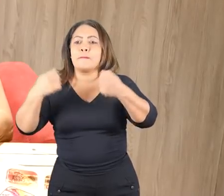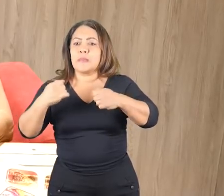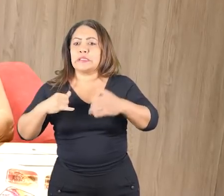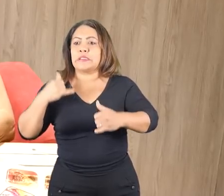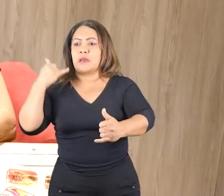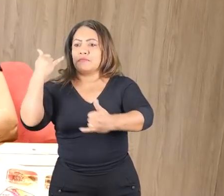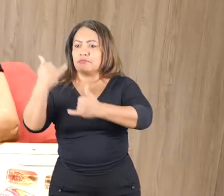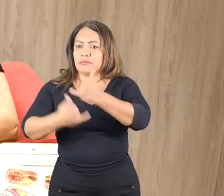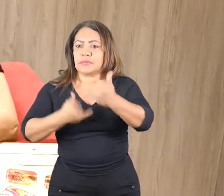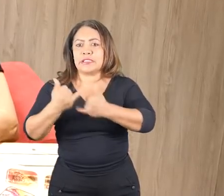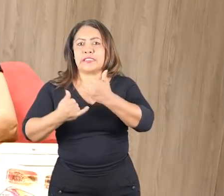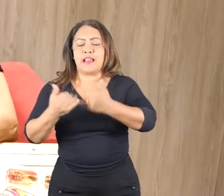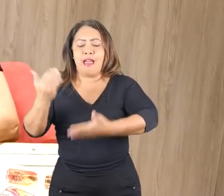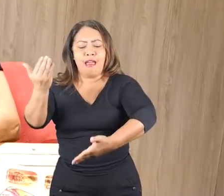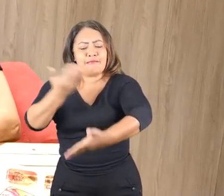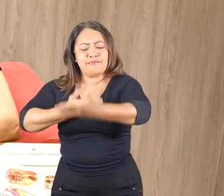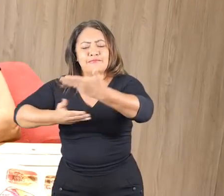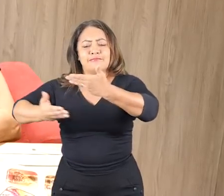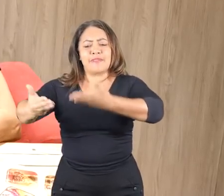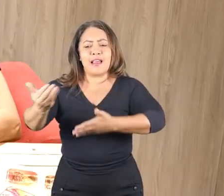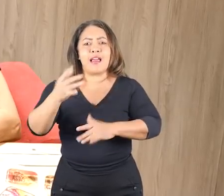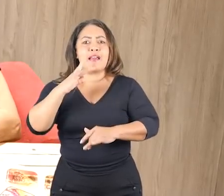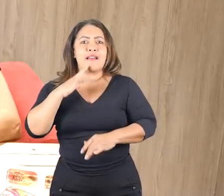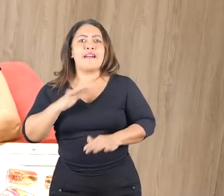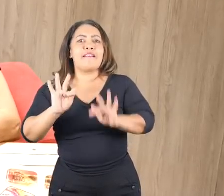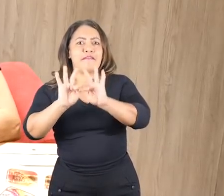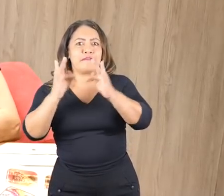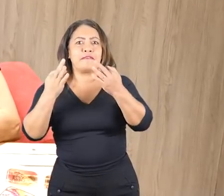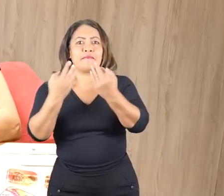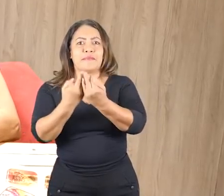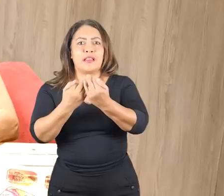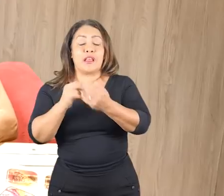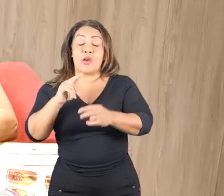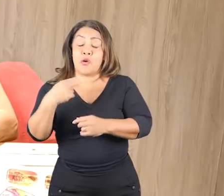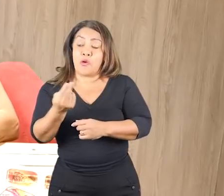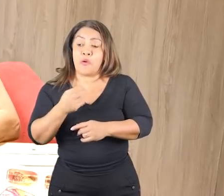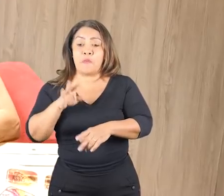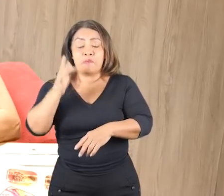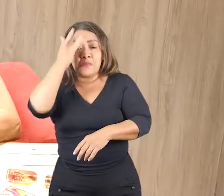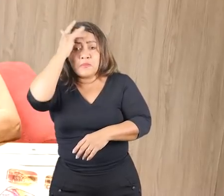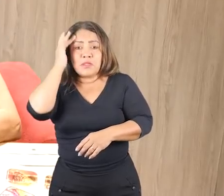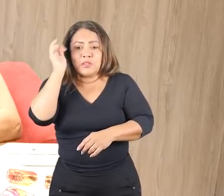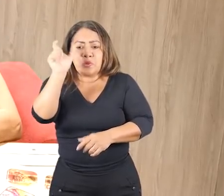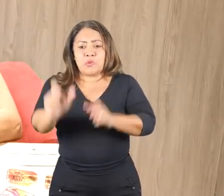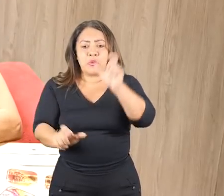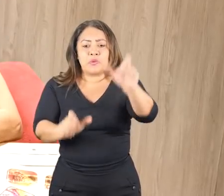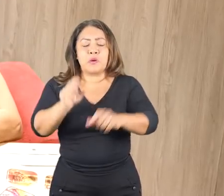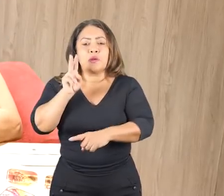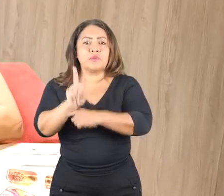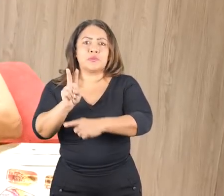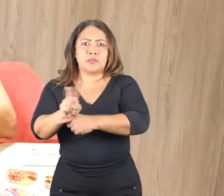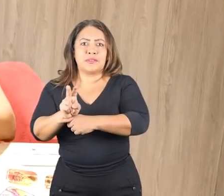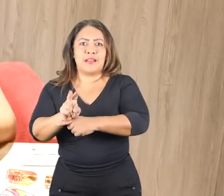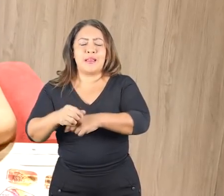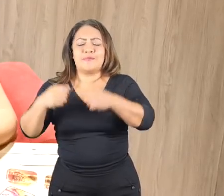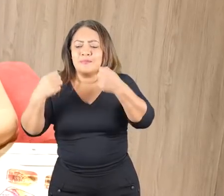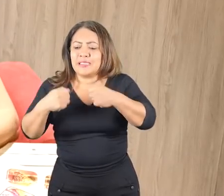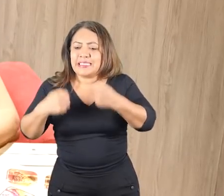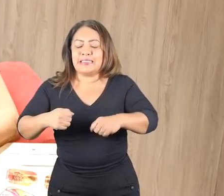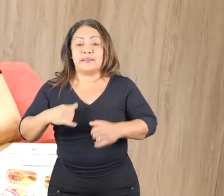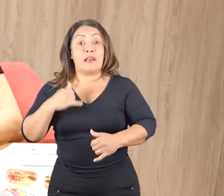precisa brincar, precisa se relacionar com esses pais, né? Ou com essas pessoas que estão cuidando delas. Elas precisam